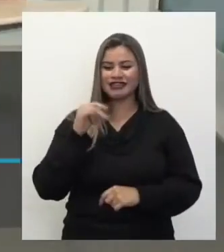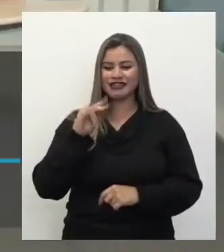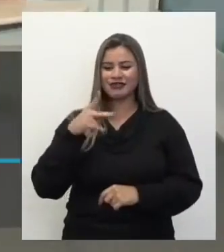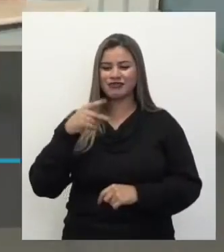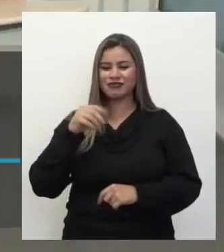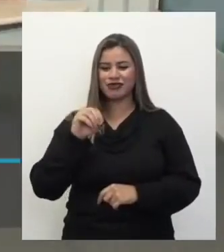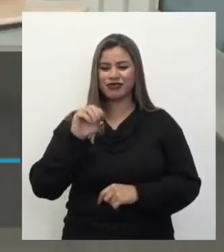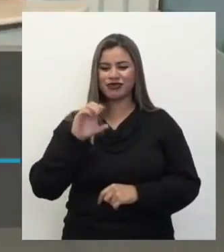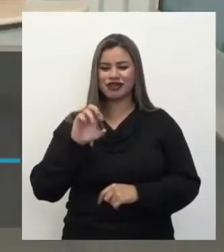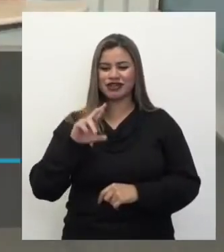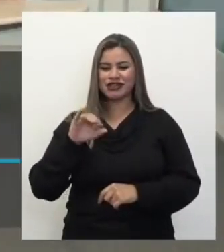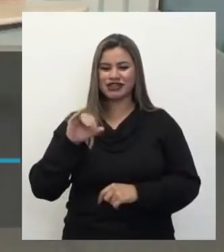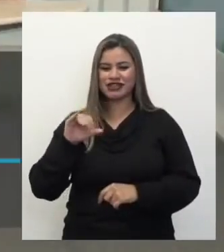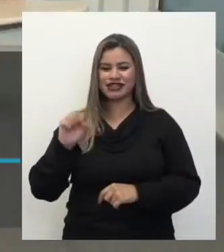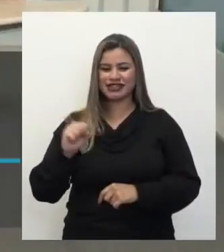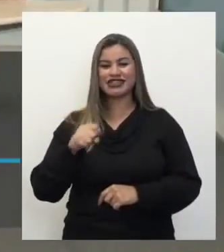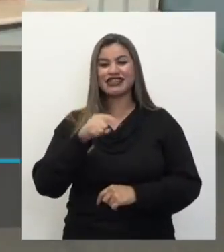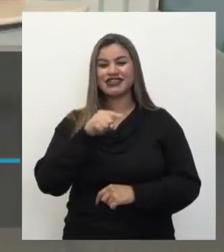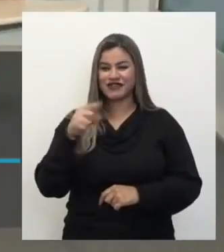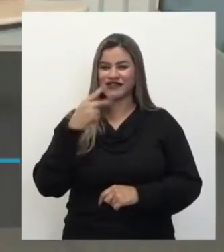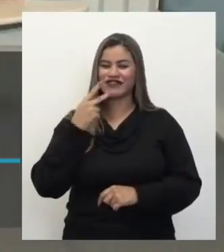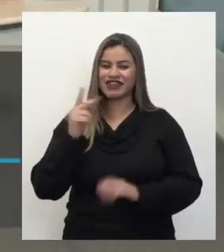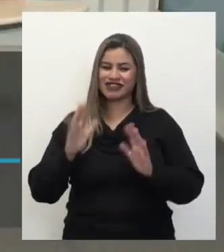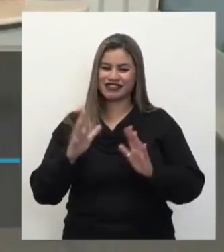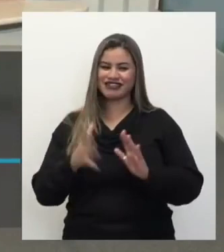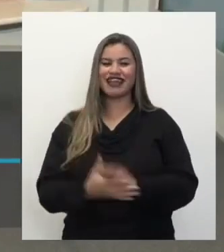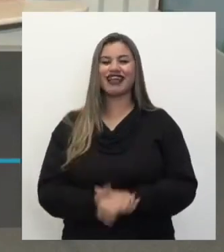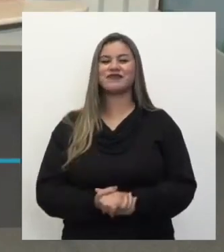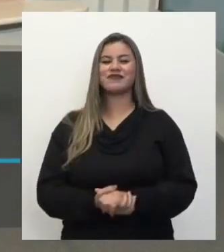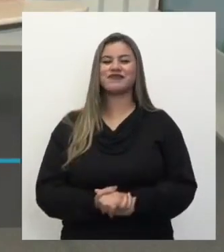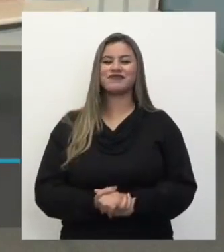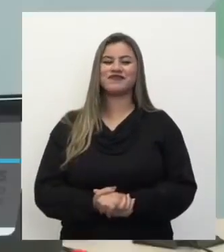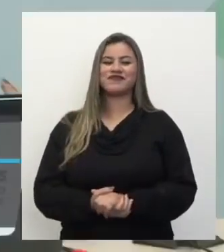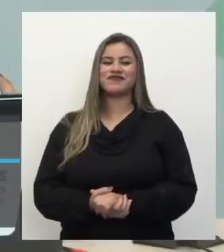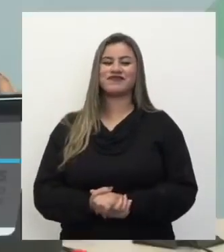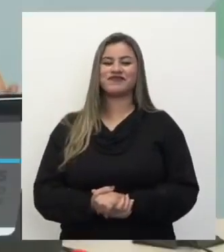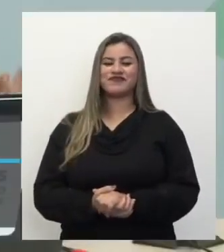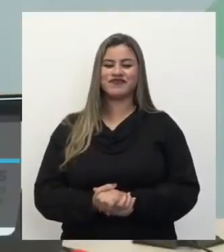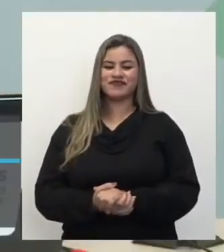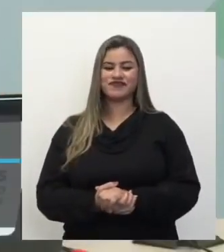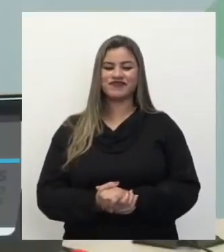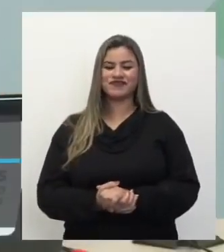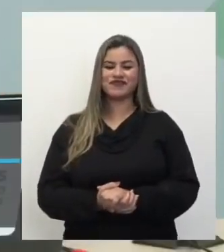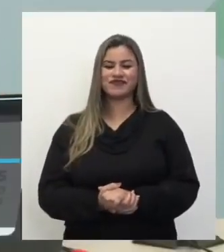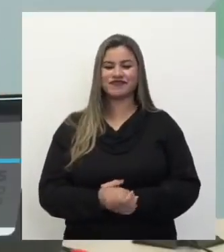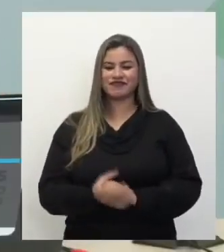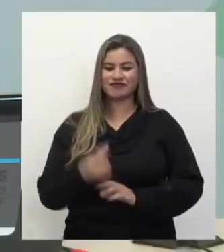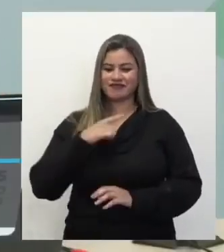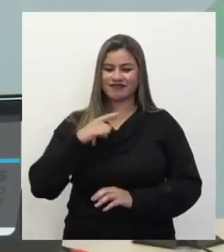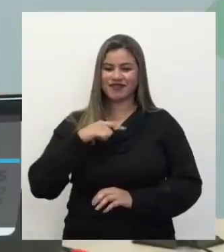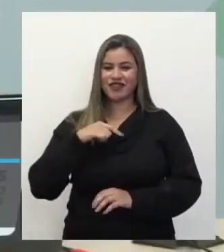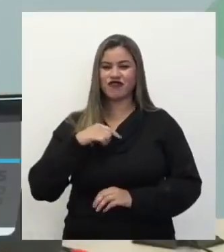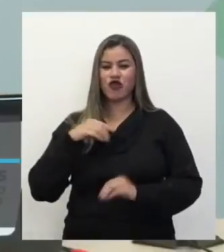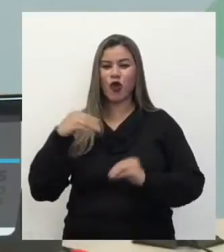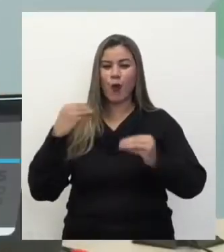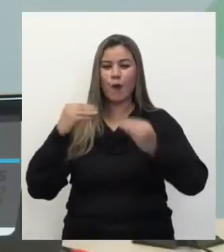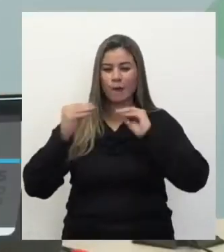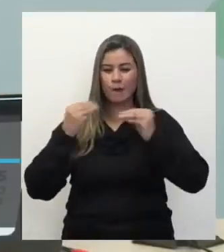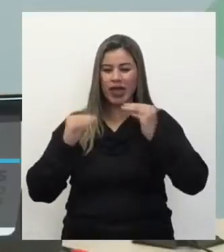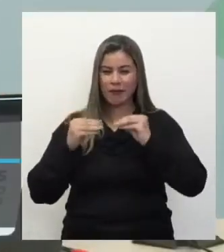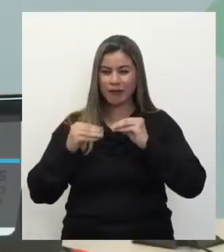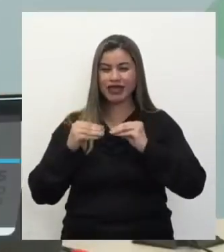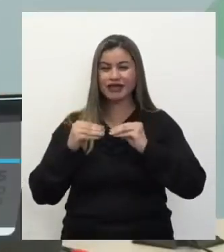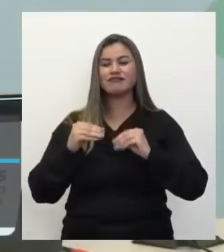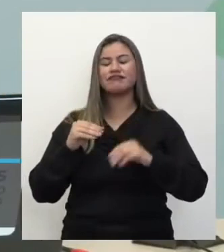antes da gente iniciar, não foi? Estava falando da hipocrisia, olha só, debate, né? Isso, a questão daquele meme, gente, do enfim, a